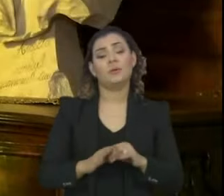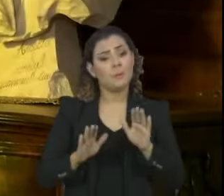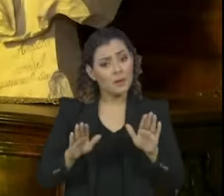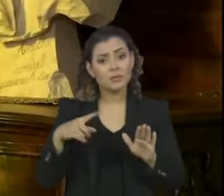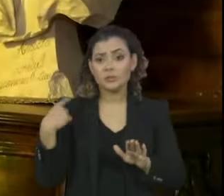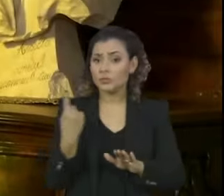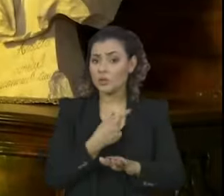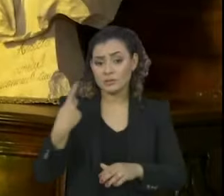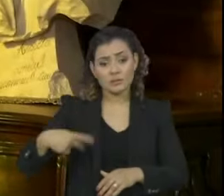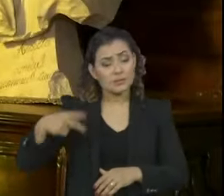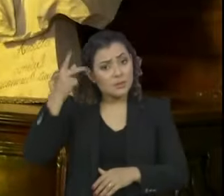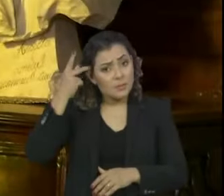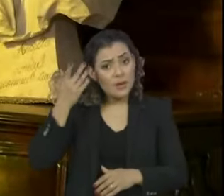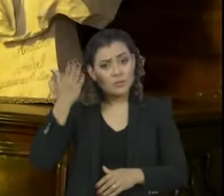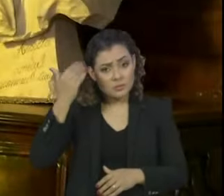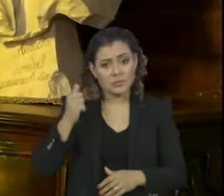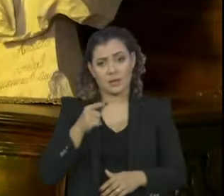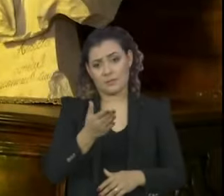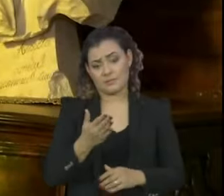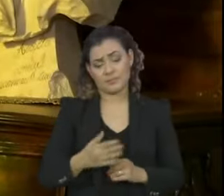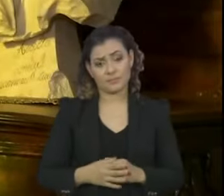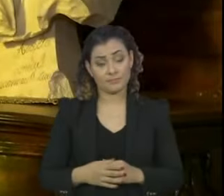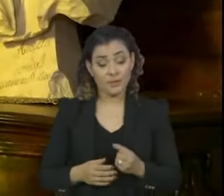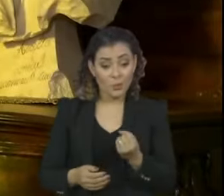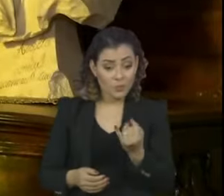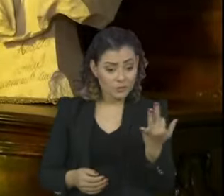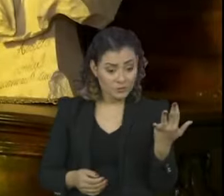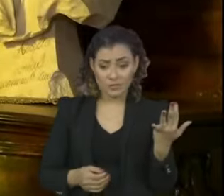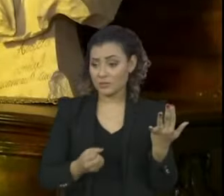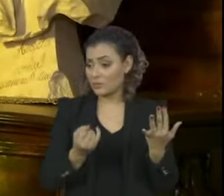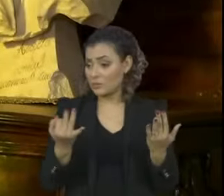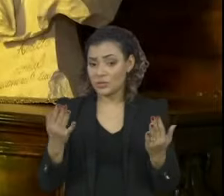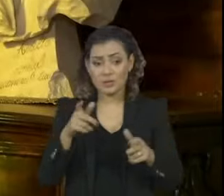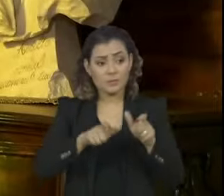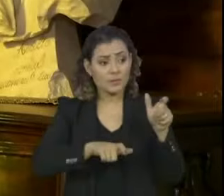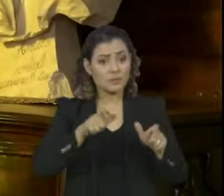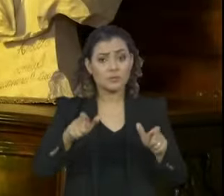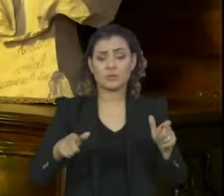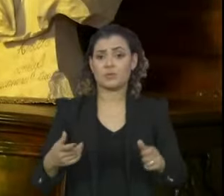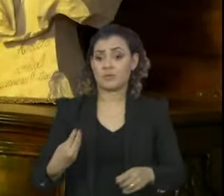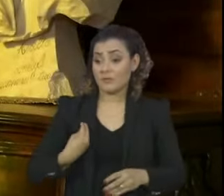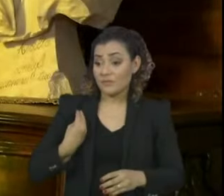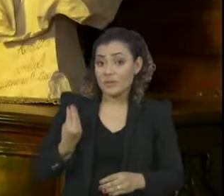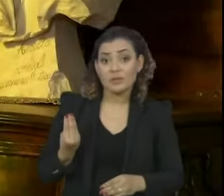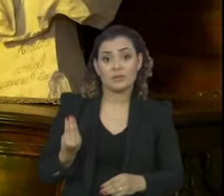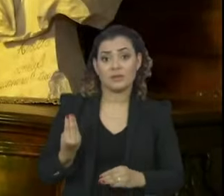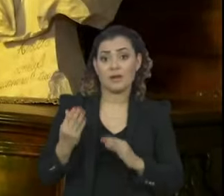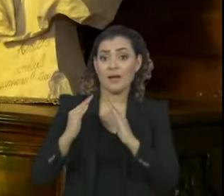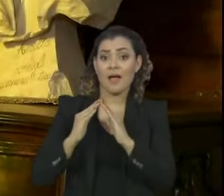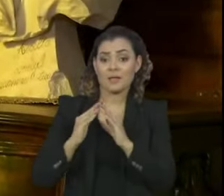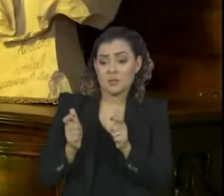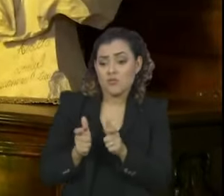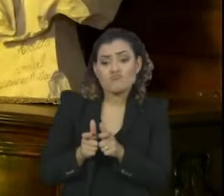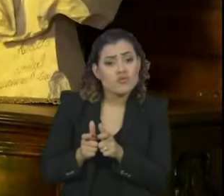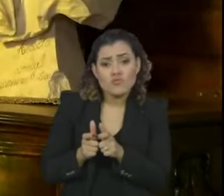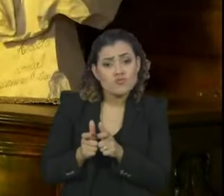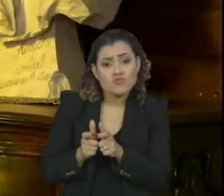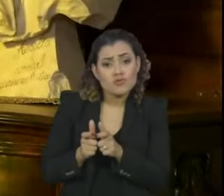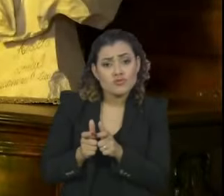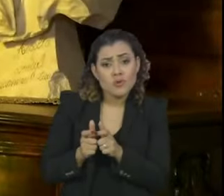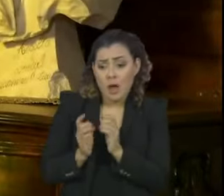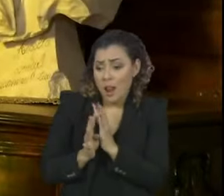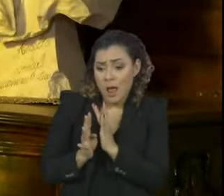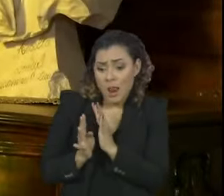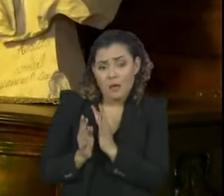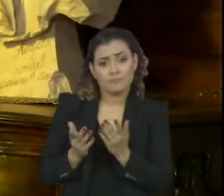nós estamos de São Paulo EA quantidade da população que vive em pouco espaço e se